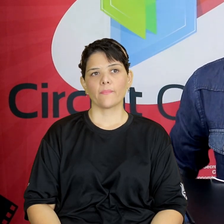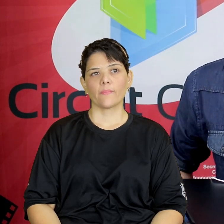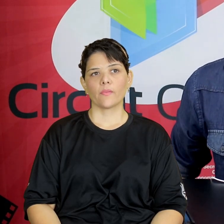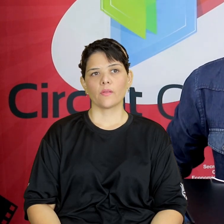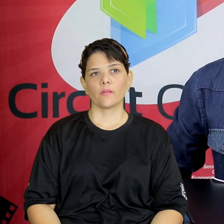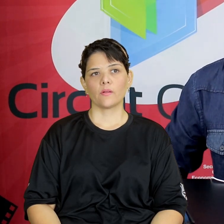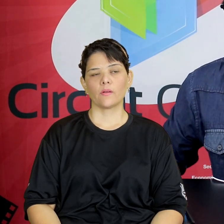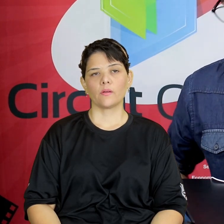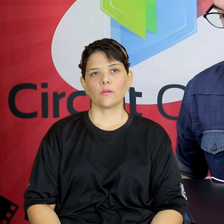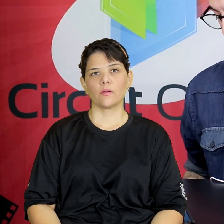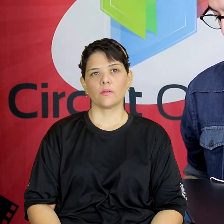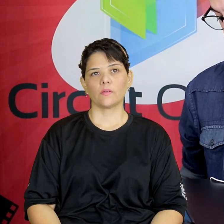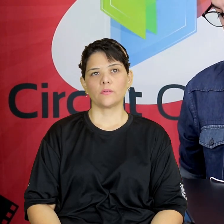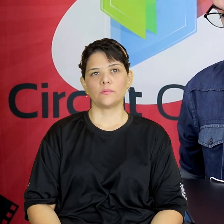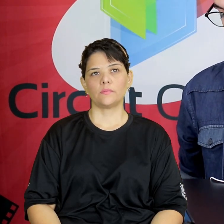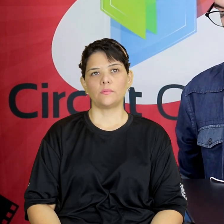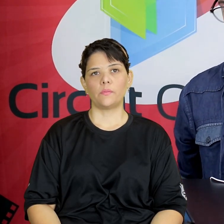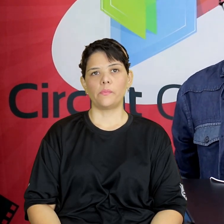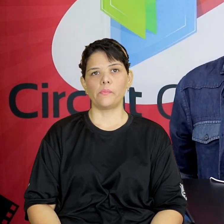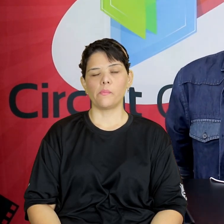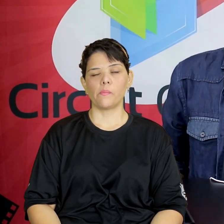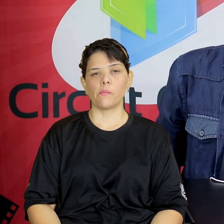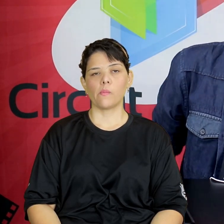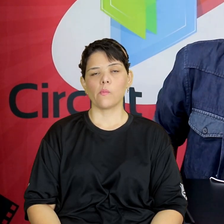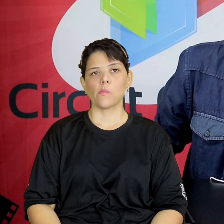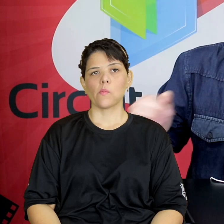Chique, tem a galera da edição, a galera que sofre.